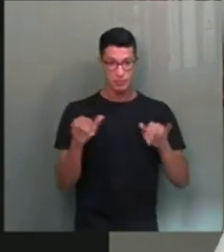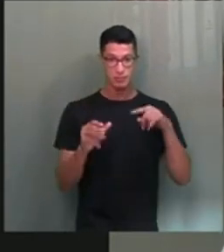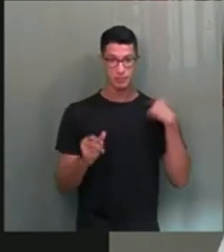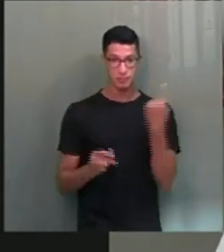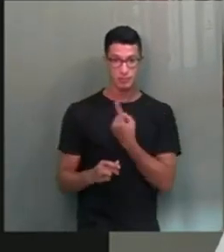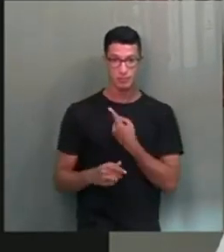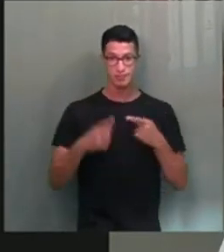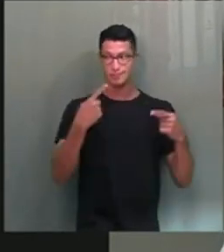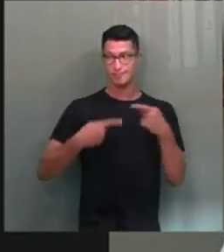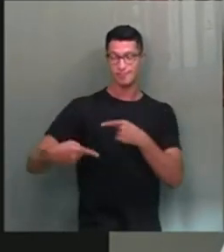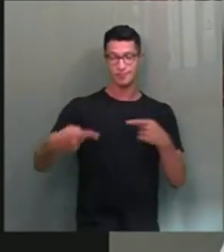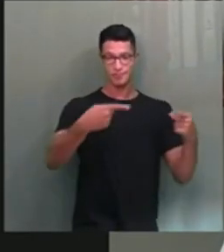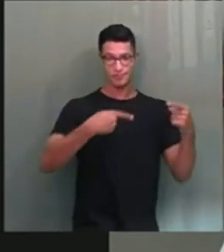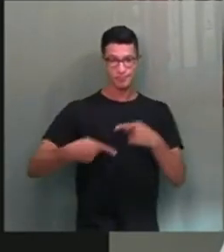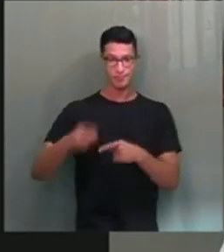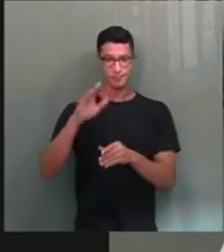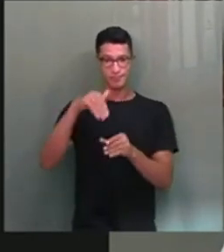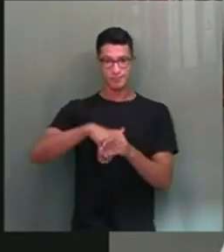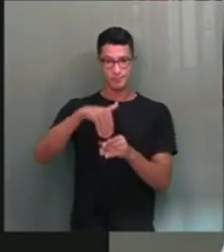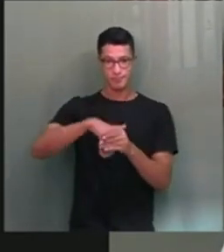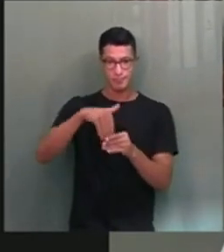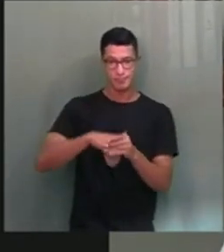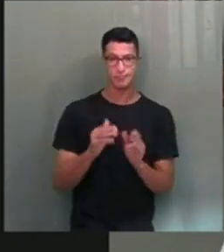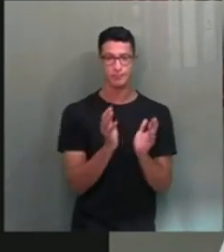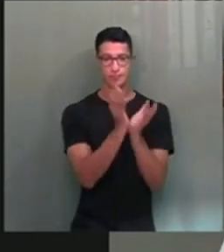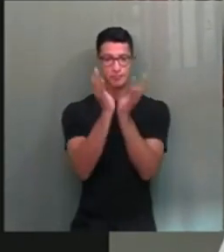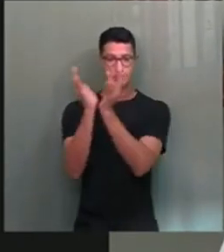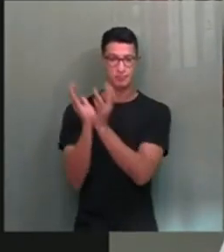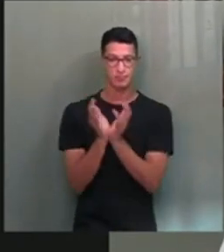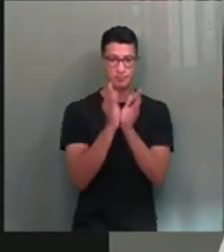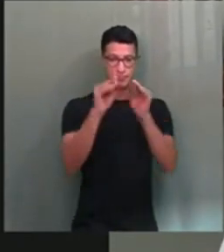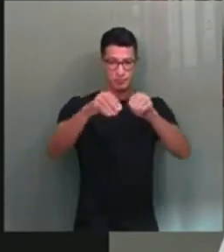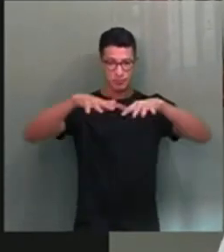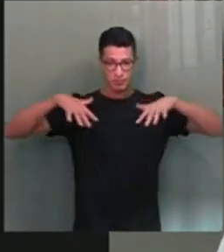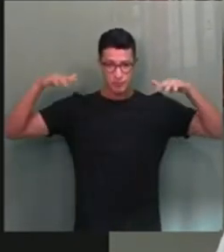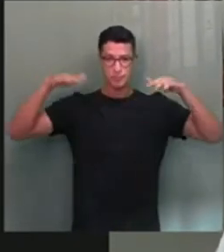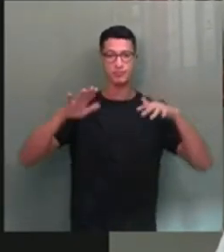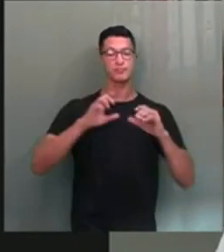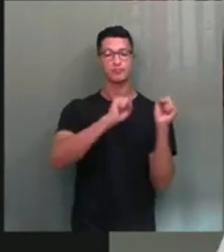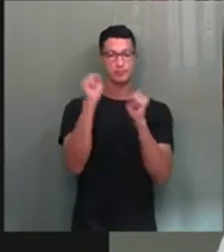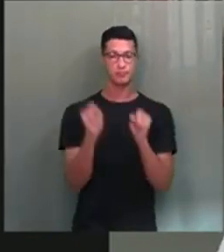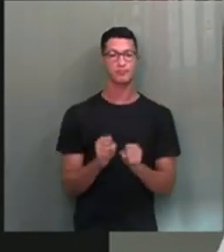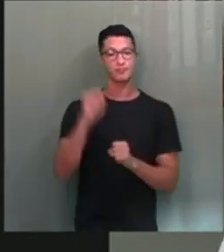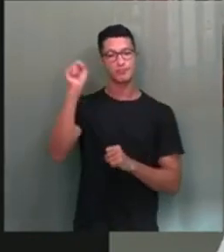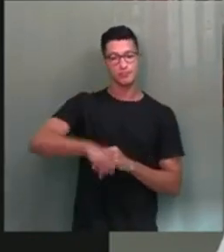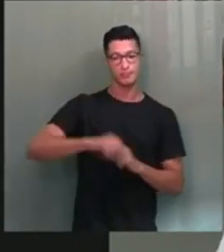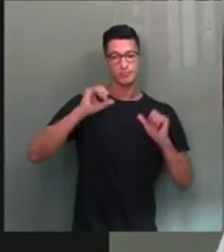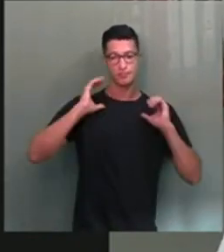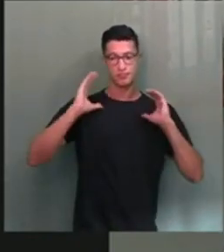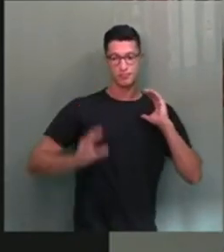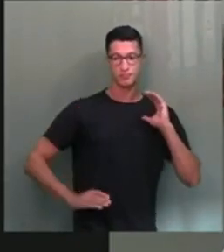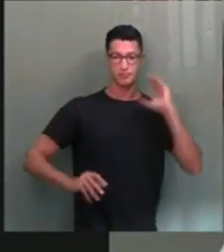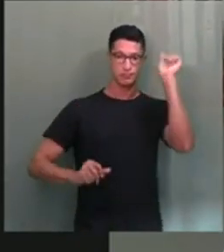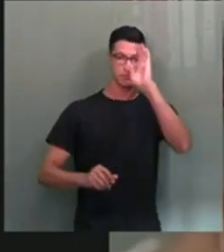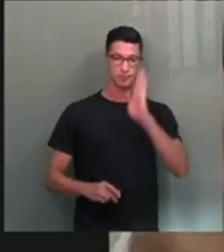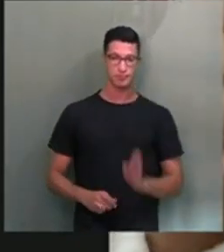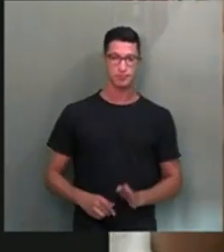Nossos debates, votações das comissões e no plenário, empoderando o cidadão brasileiro,